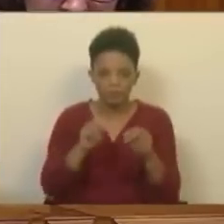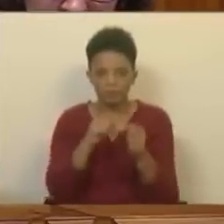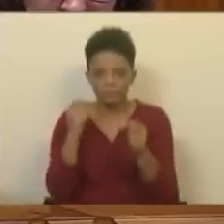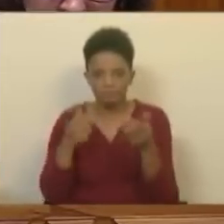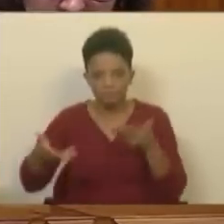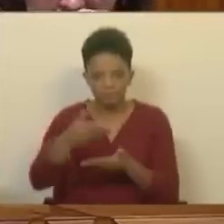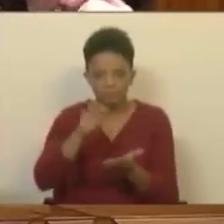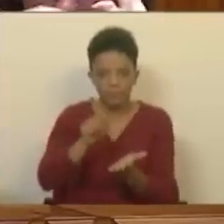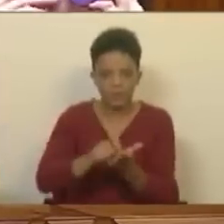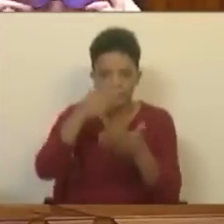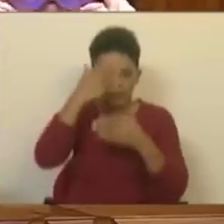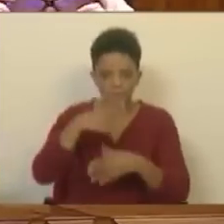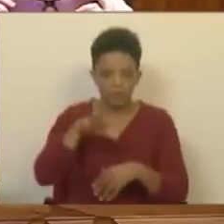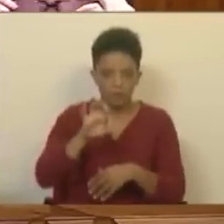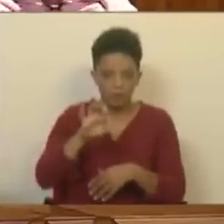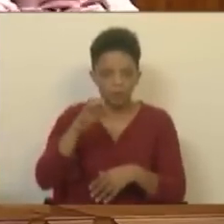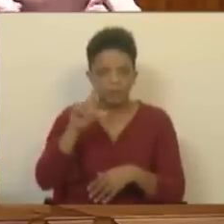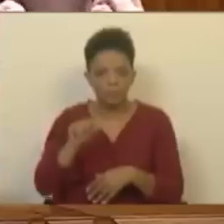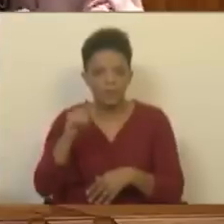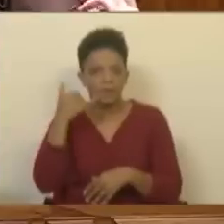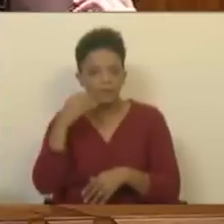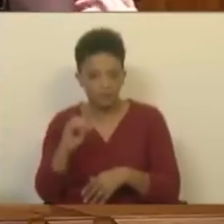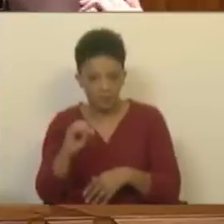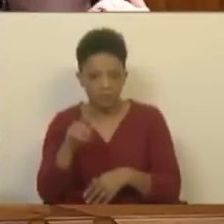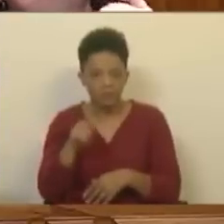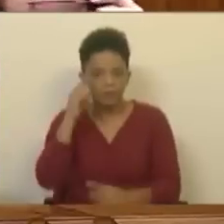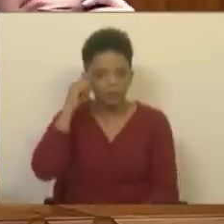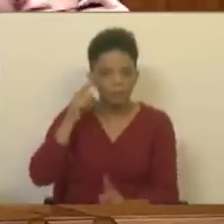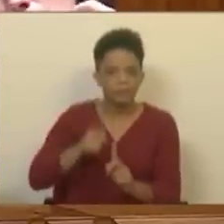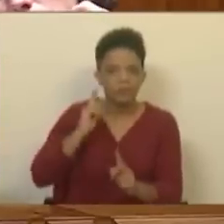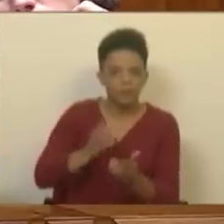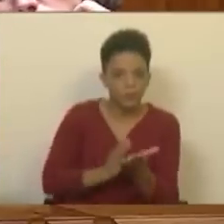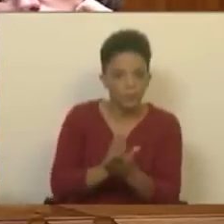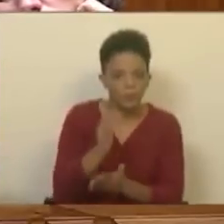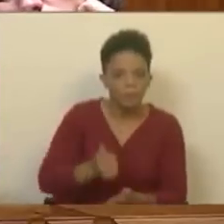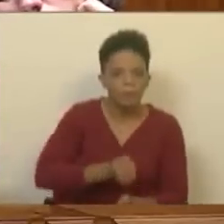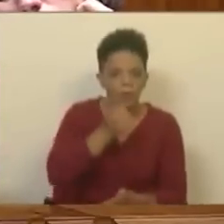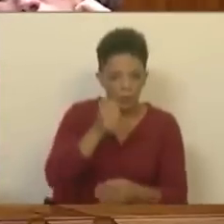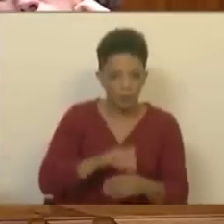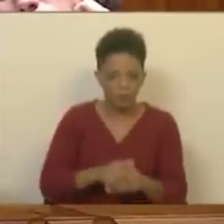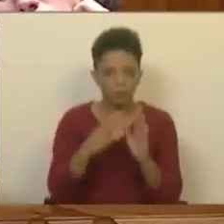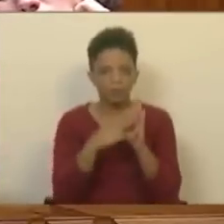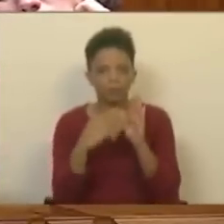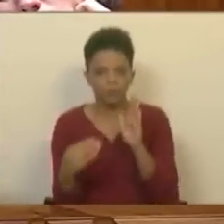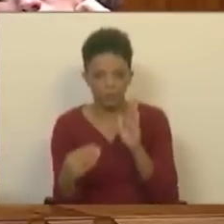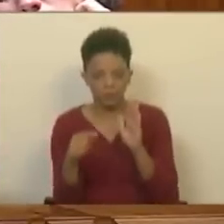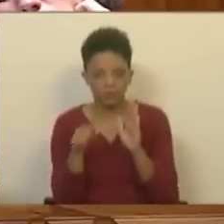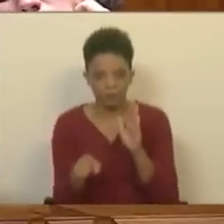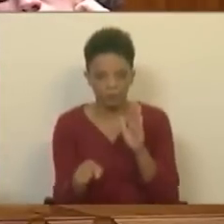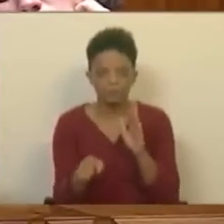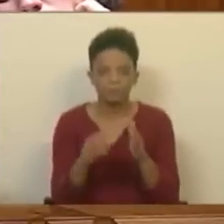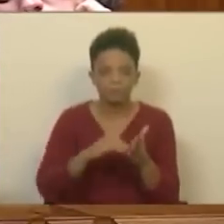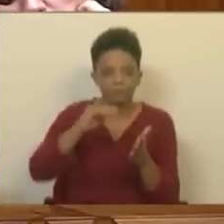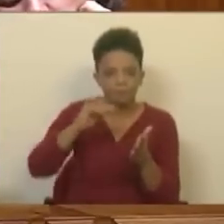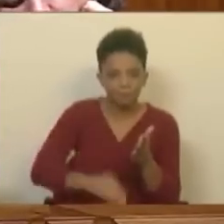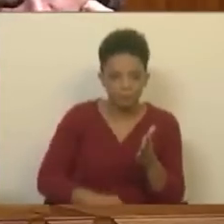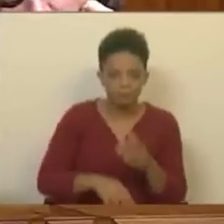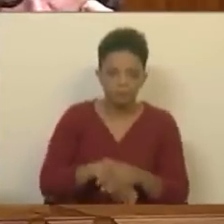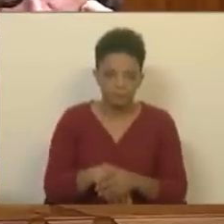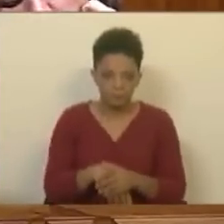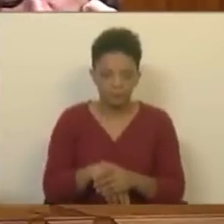negociadas marcadas para os próximos dias 18 e 20 tendo em vista que continuar a melhorar o modelo de contratação